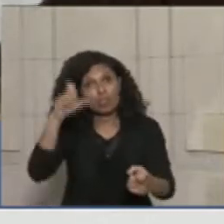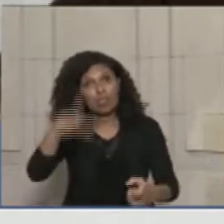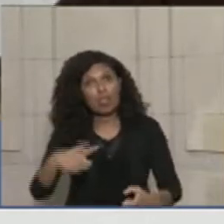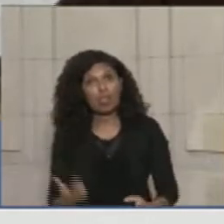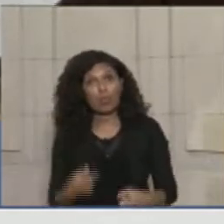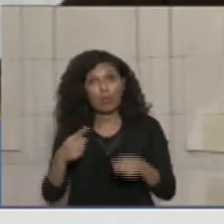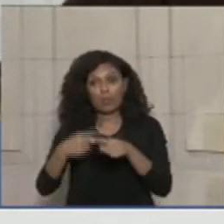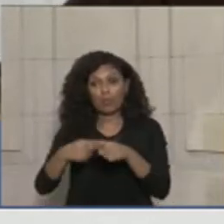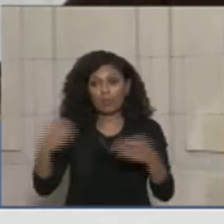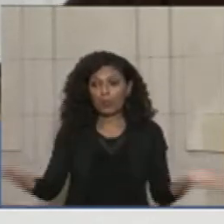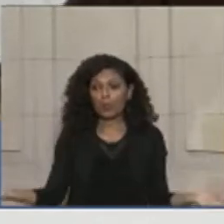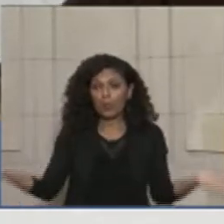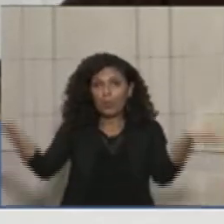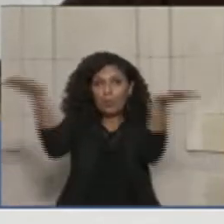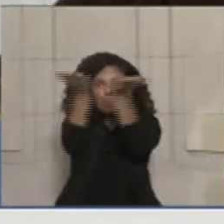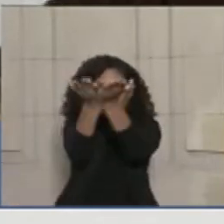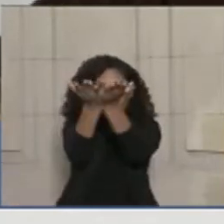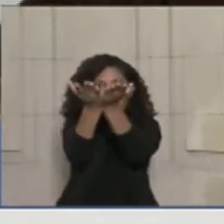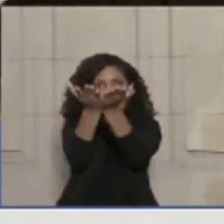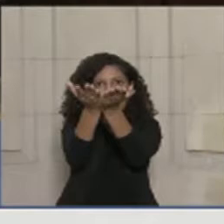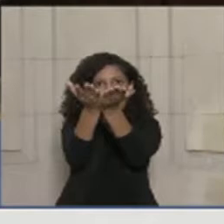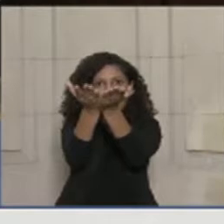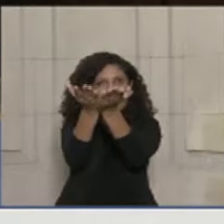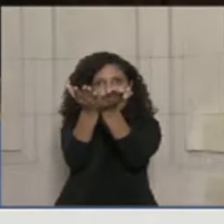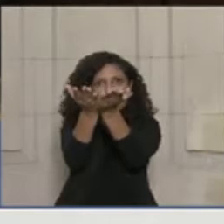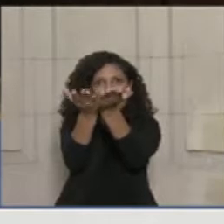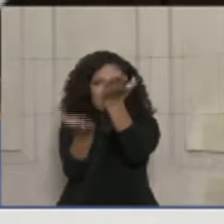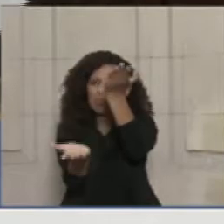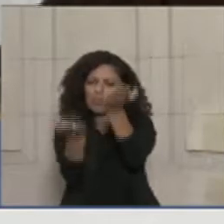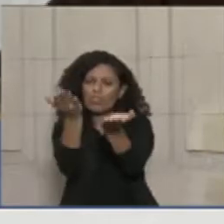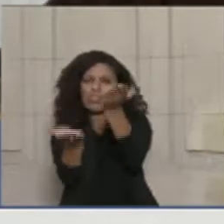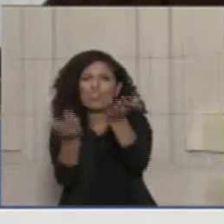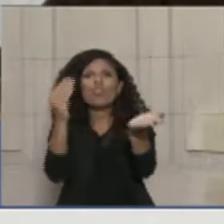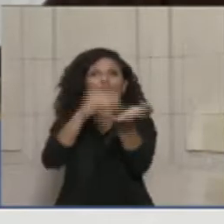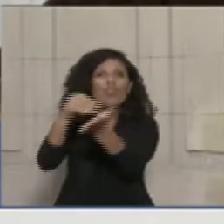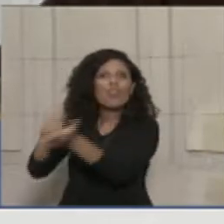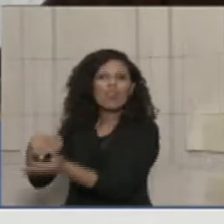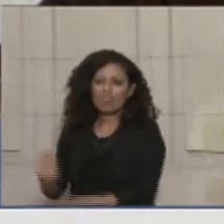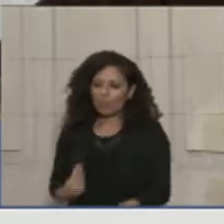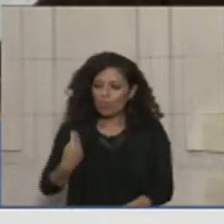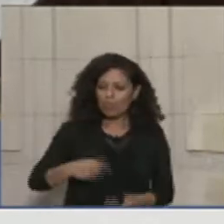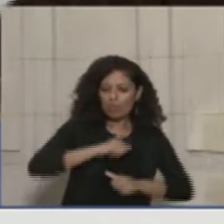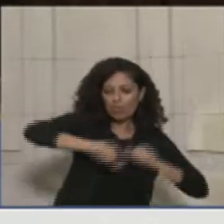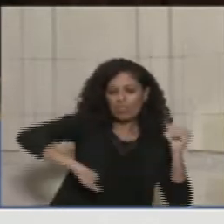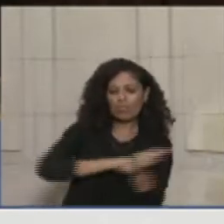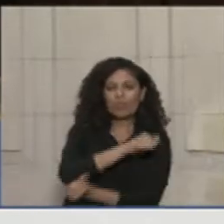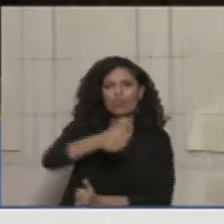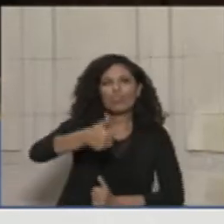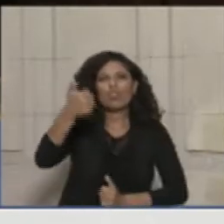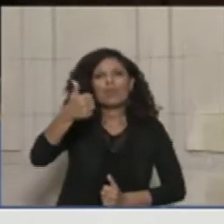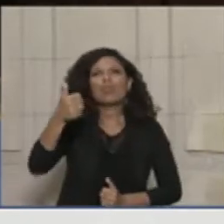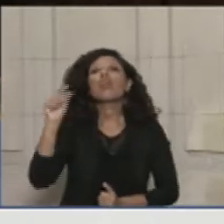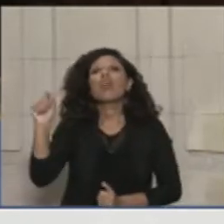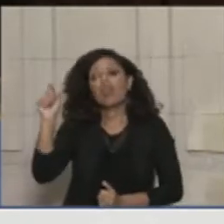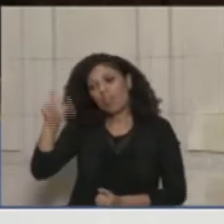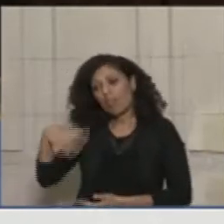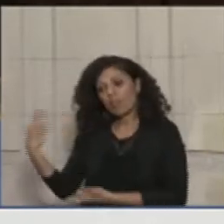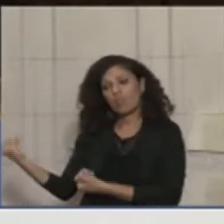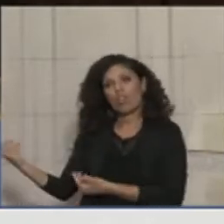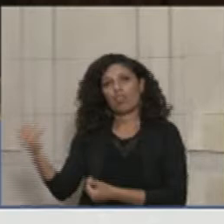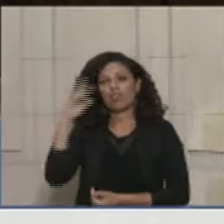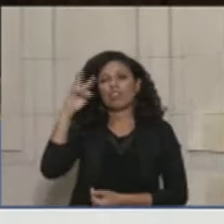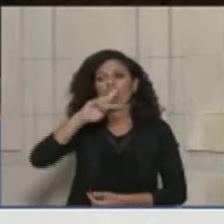da desigualdade social, é o aumento da falta de perspectiva de vida para a juventude, porque afinal a gente olha